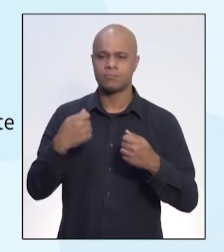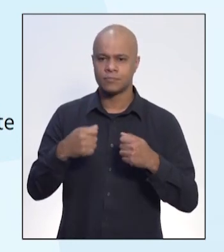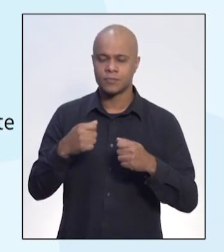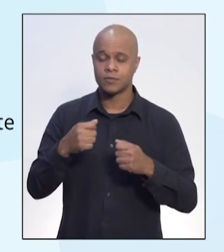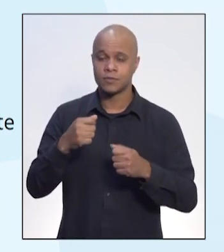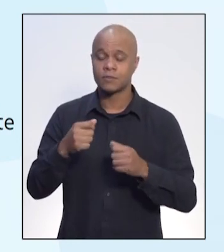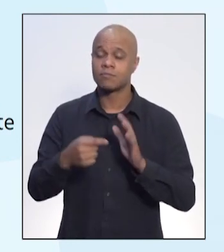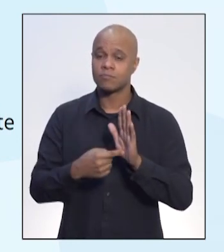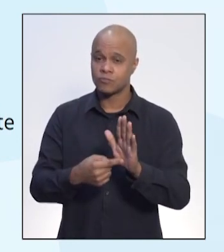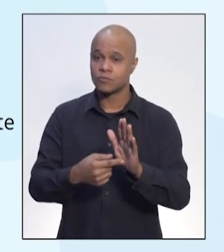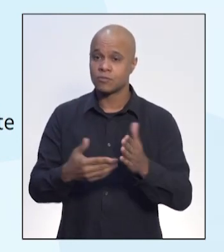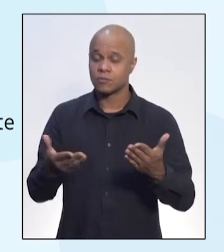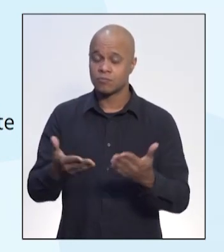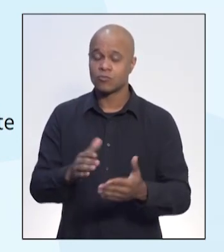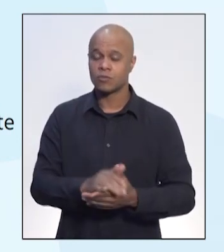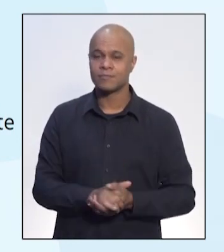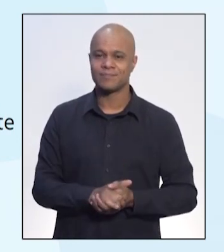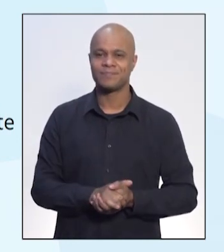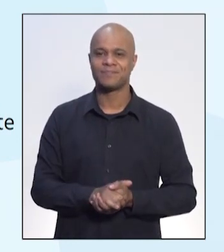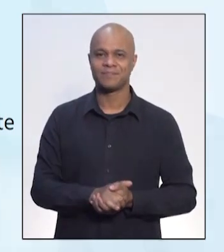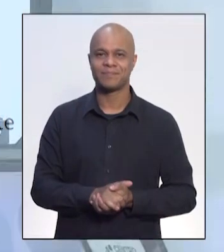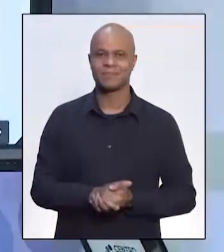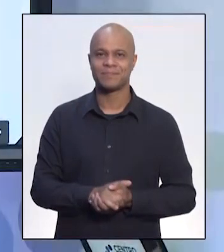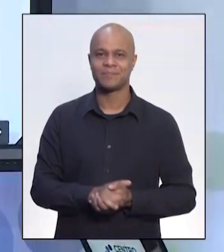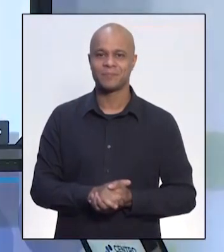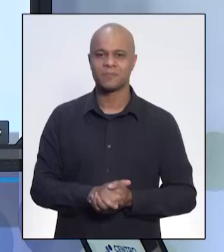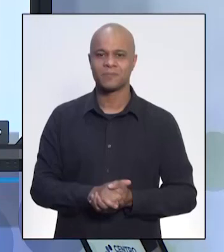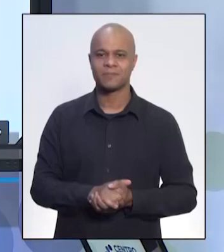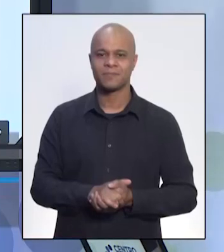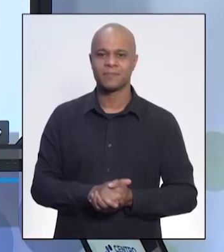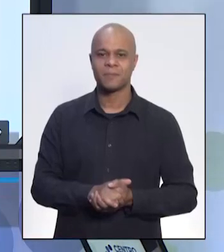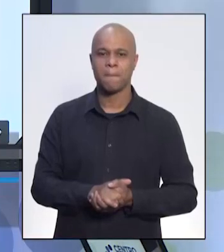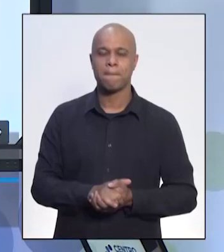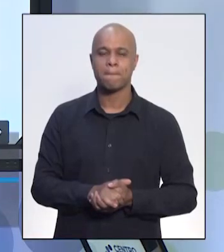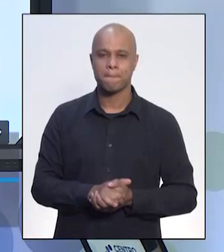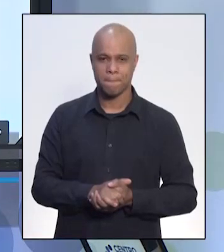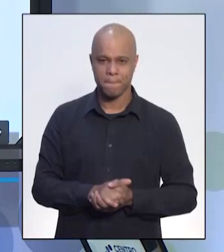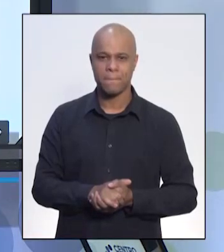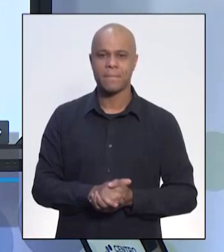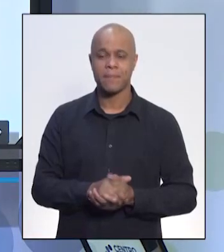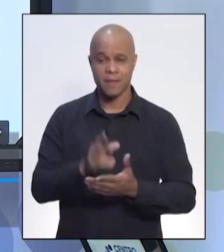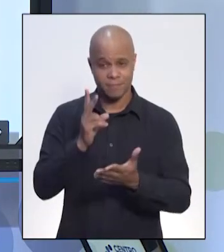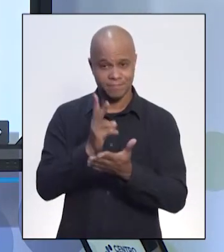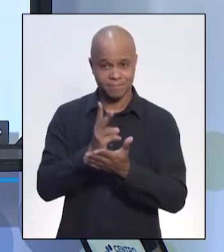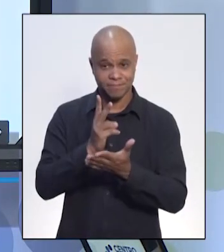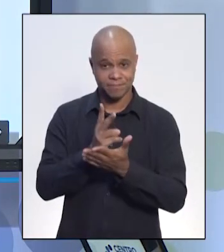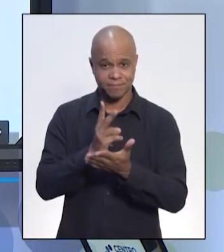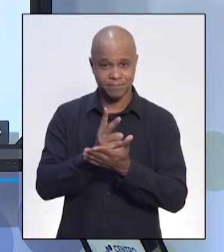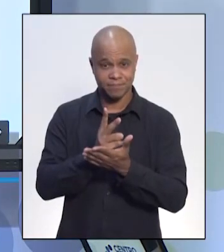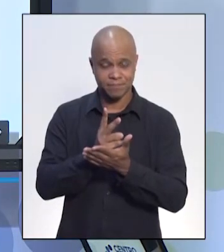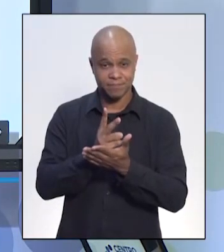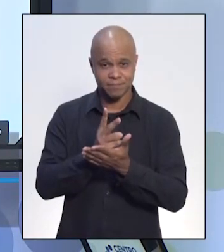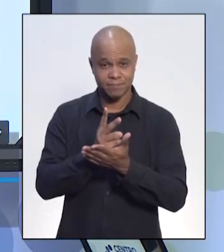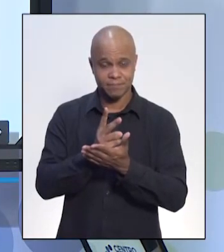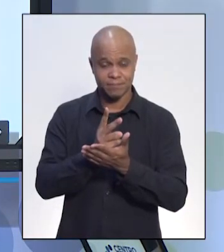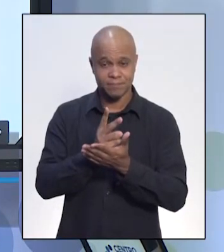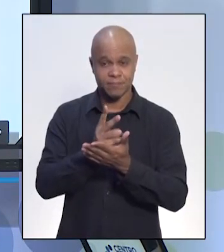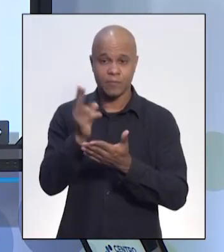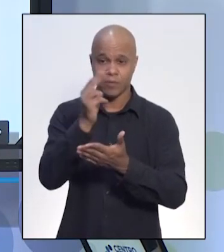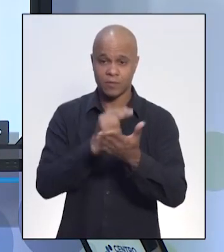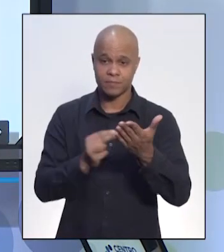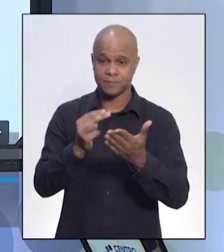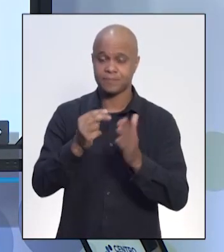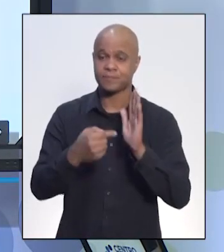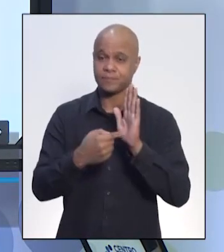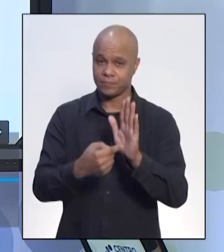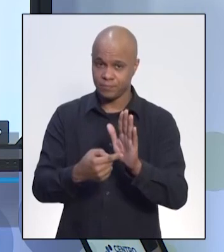quadrática. Bom, ele falou em área. Então, vem aqui comigo, por favor. A gente tem a mesma... Desculpa, a gente tem a mesma figura.